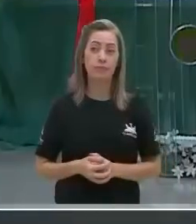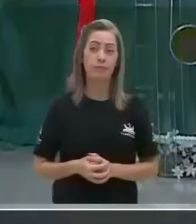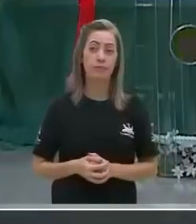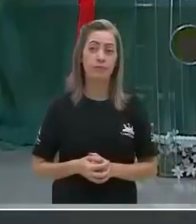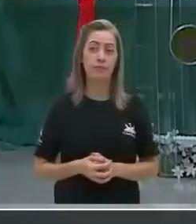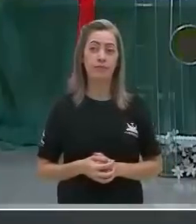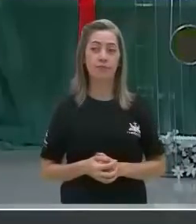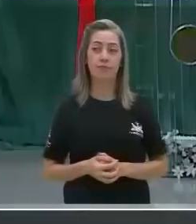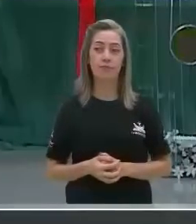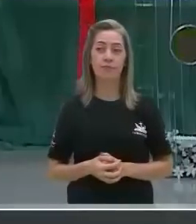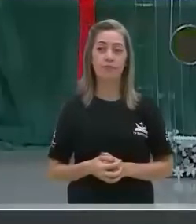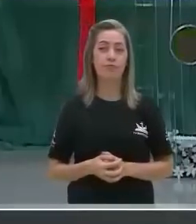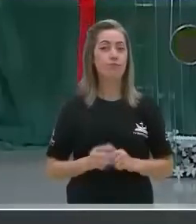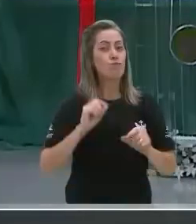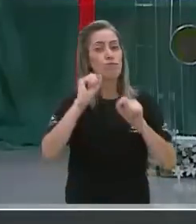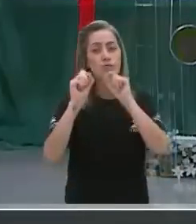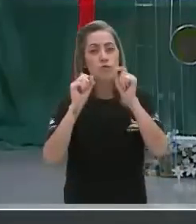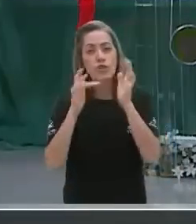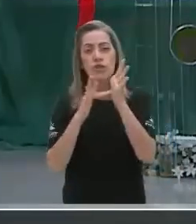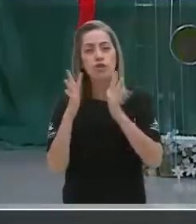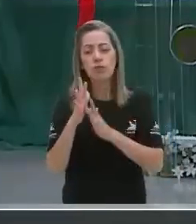O que veio fazer Jesus?